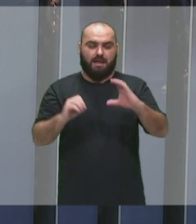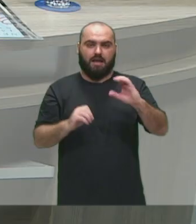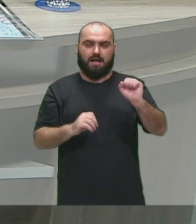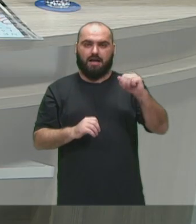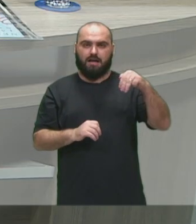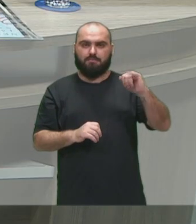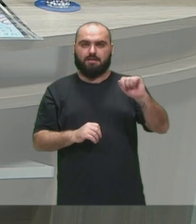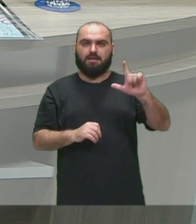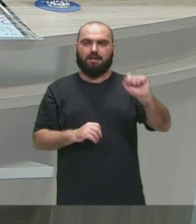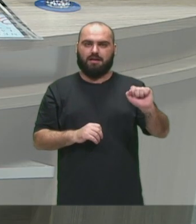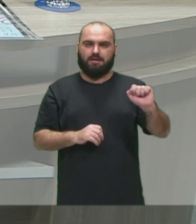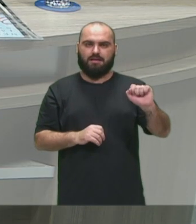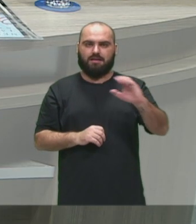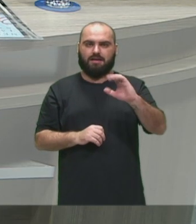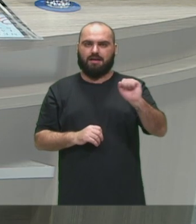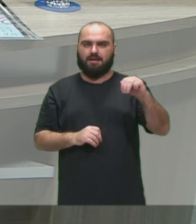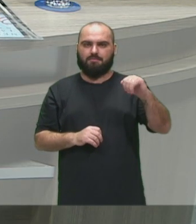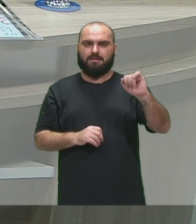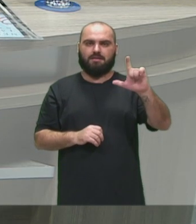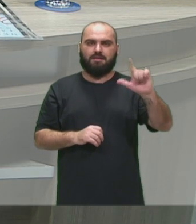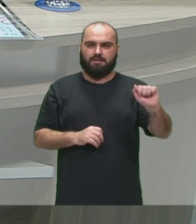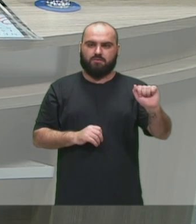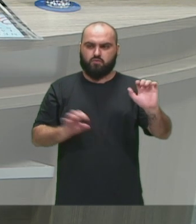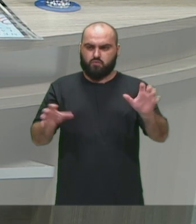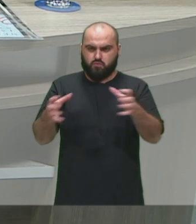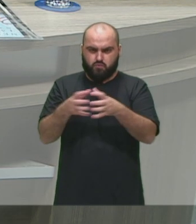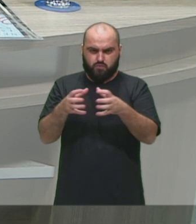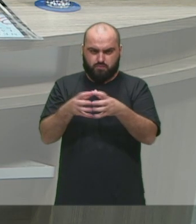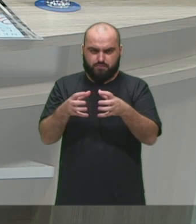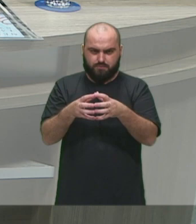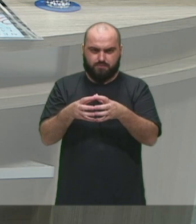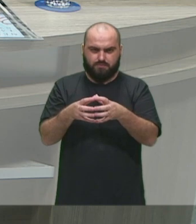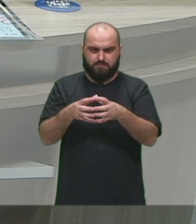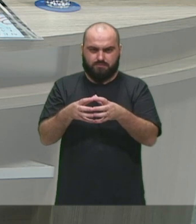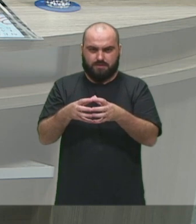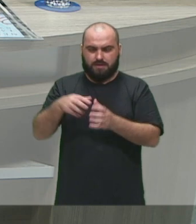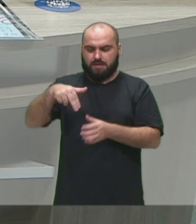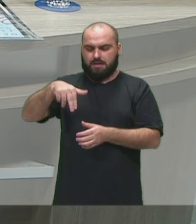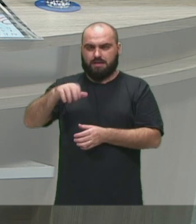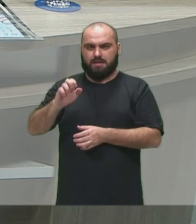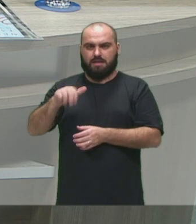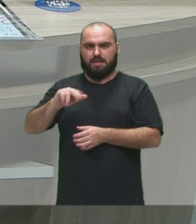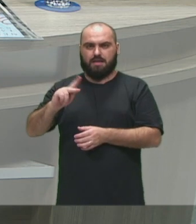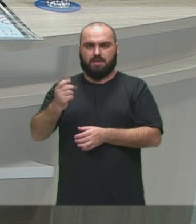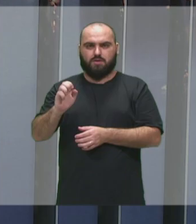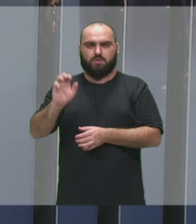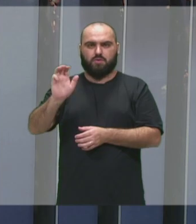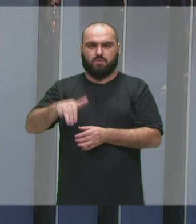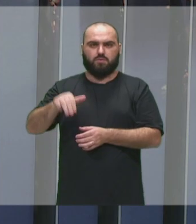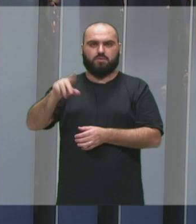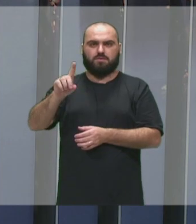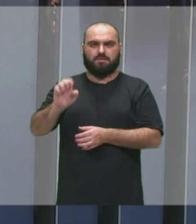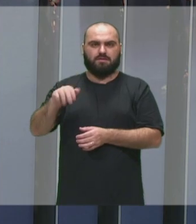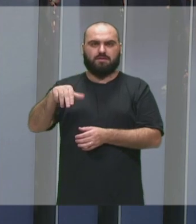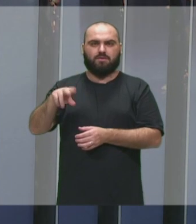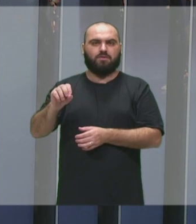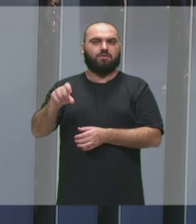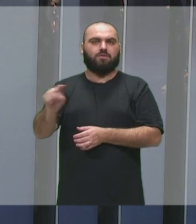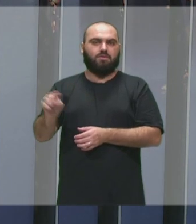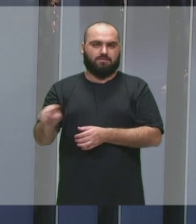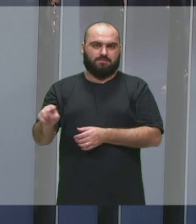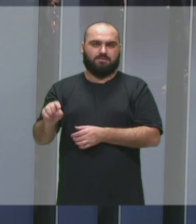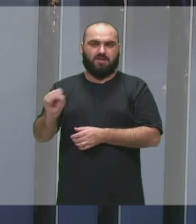Camila, onde o grupo, o Nenhum de Nós, que é um grupo gaúcho, eles contam a